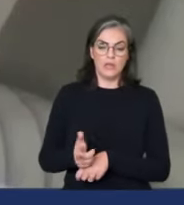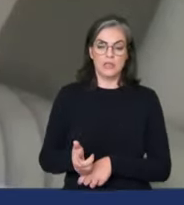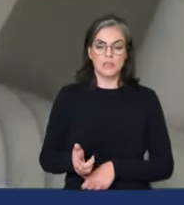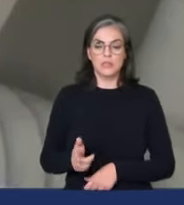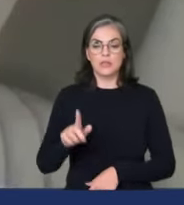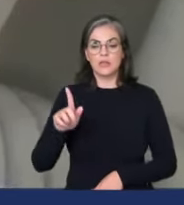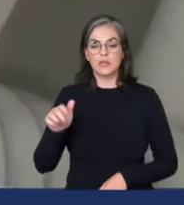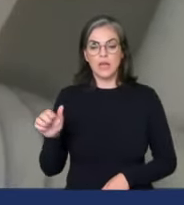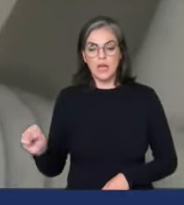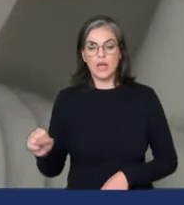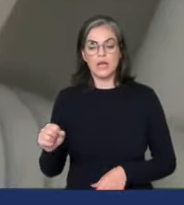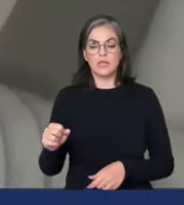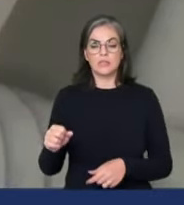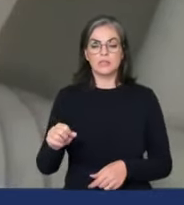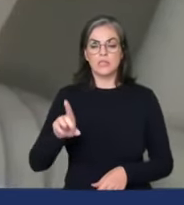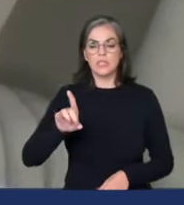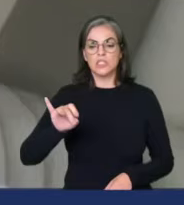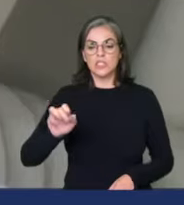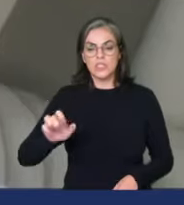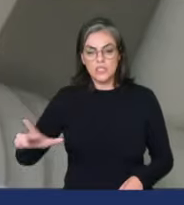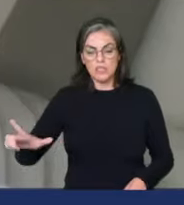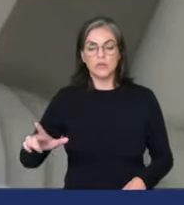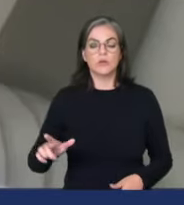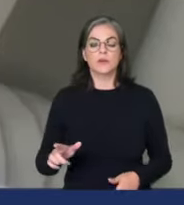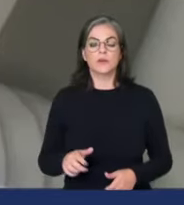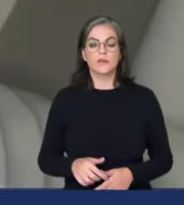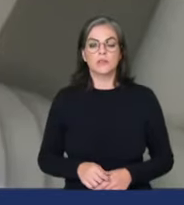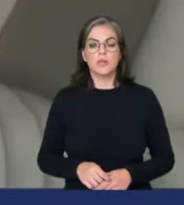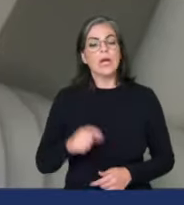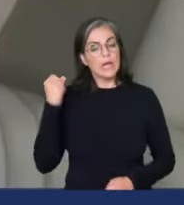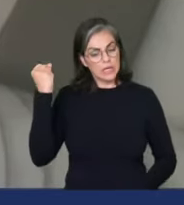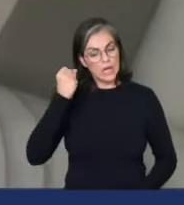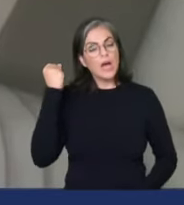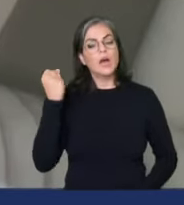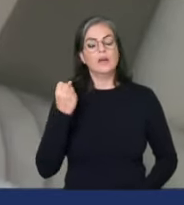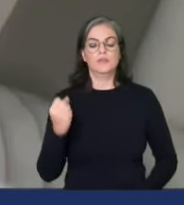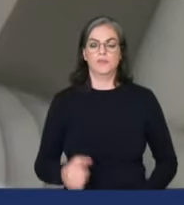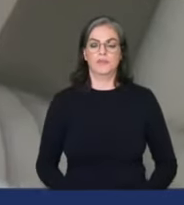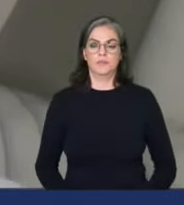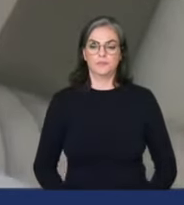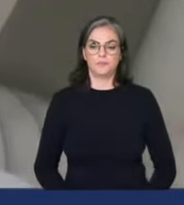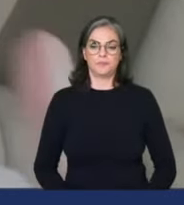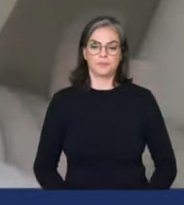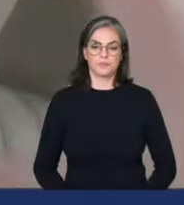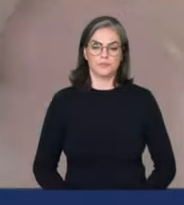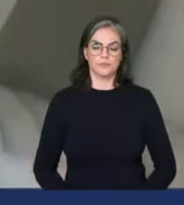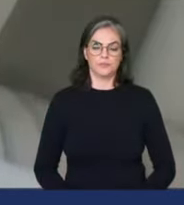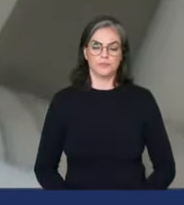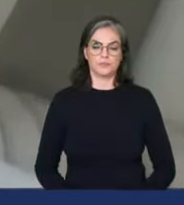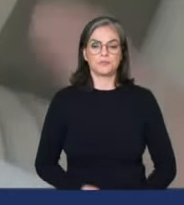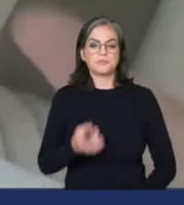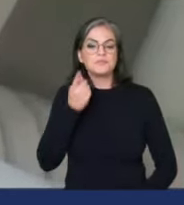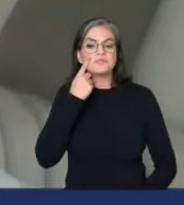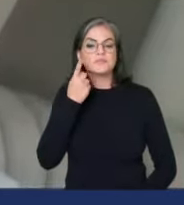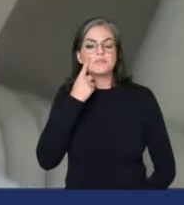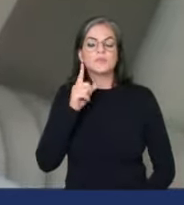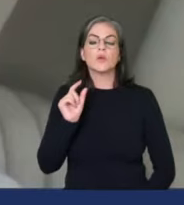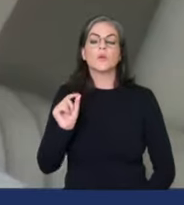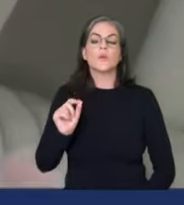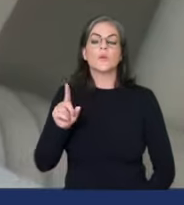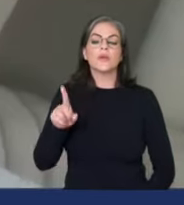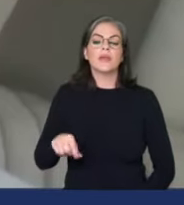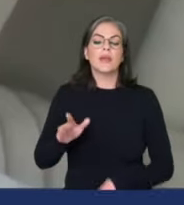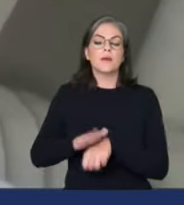de derivados, de diesel, certo? Então, a situação é gravíssima mesmo. Vamos ver aqui o que é a mina de ouro